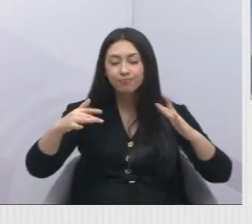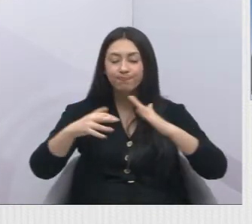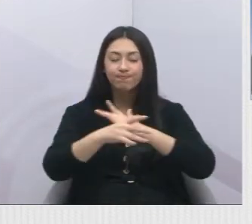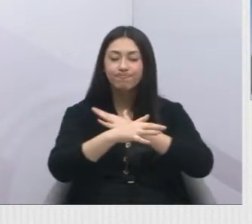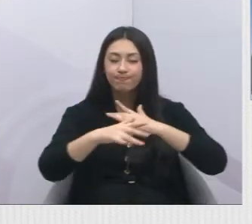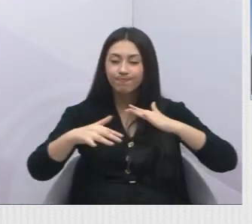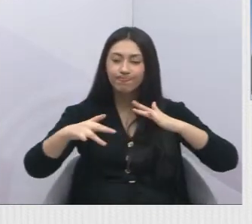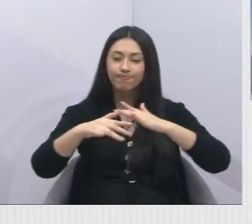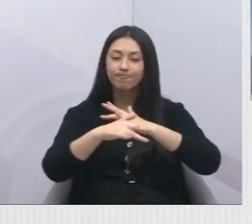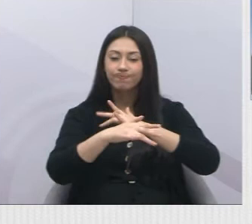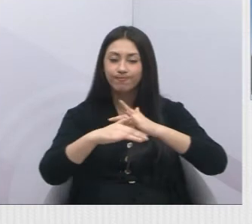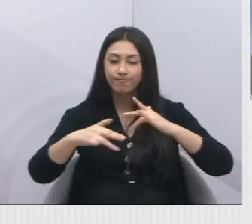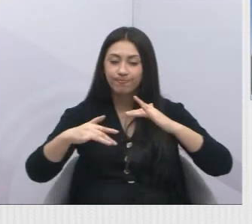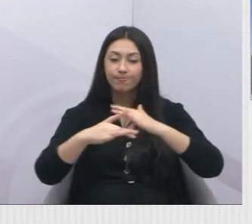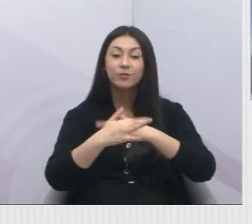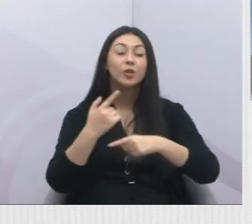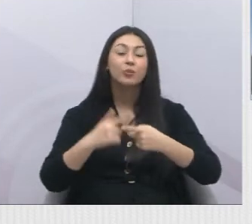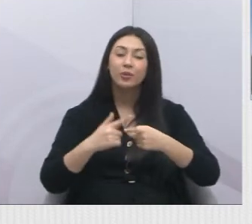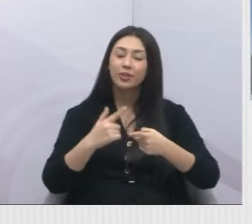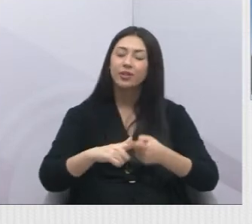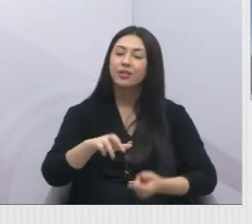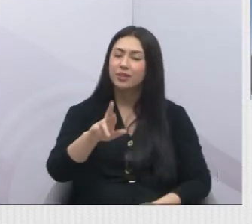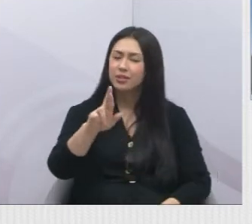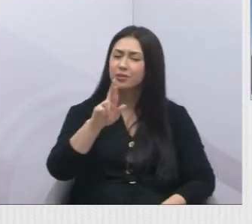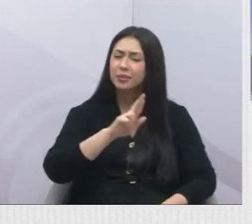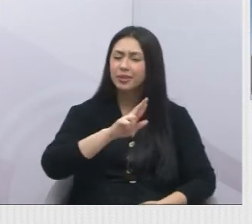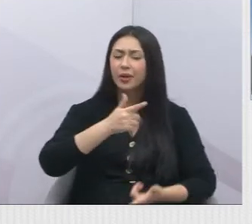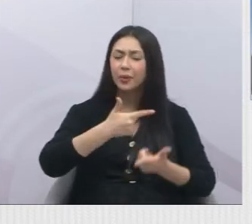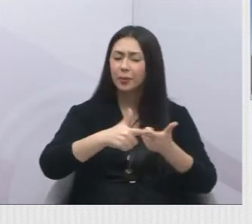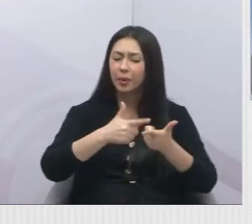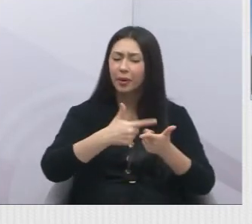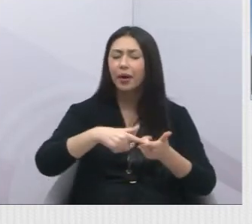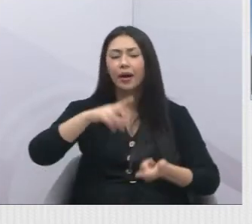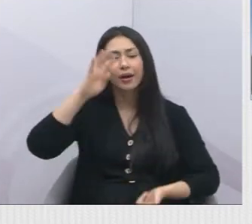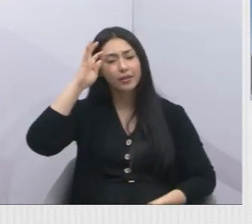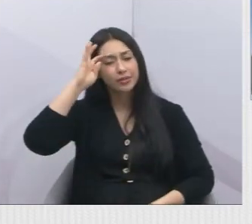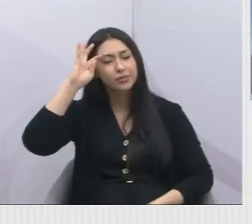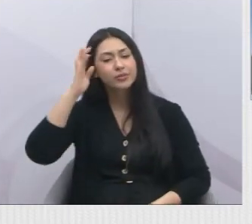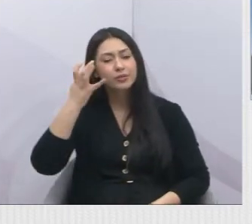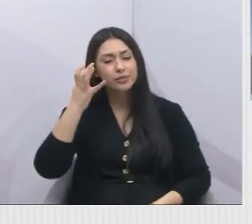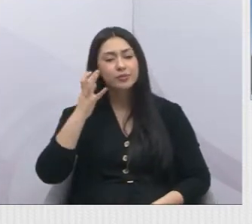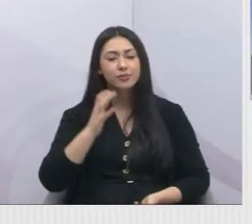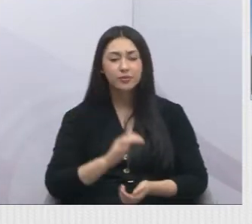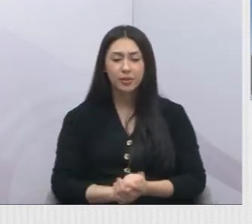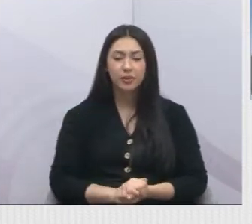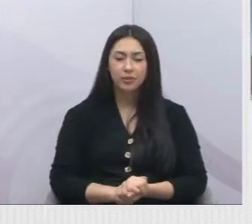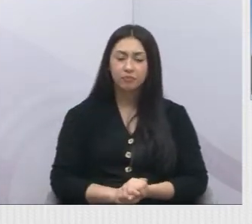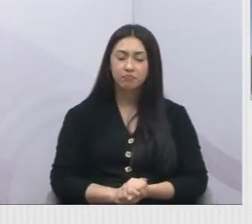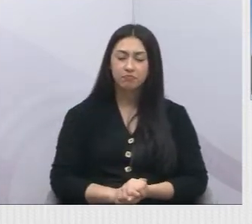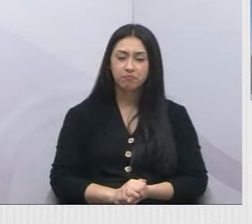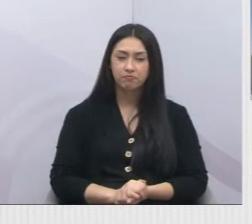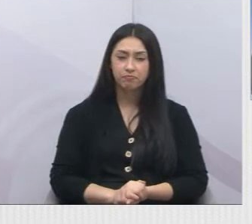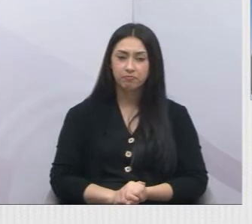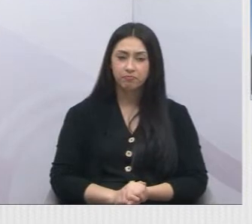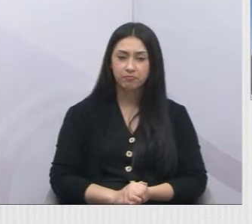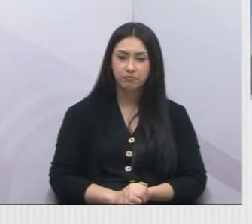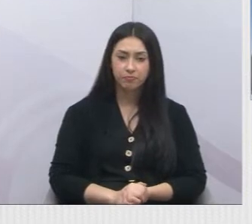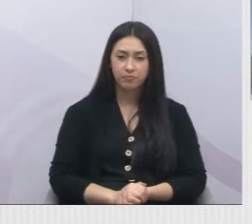mobilidade urbana por ter atendido a esse vereador e toda a população que utiliza aquele